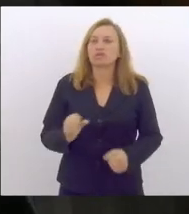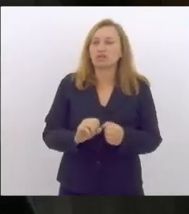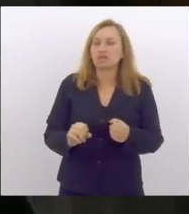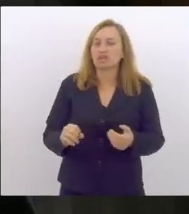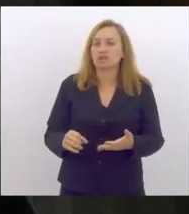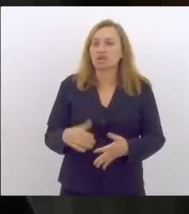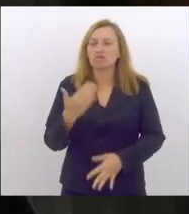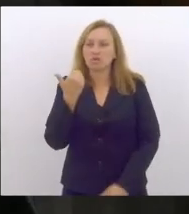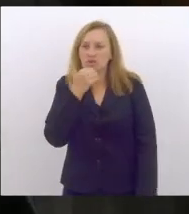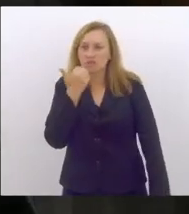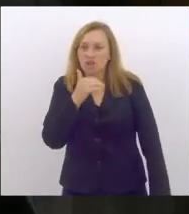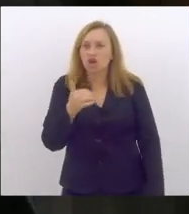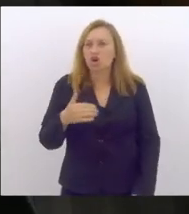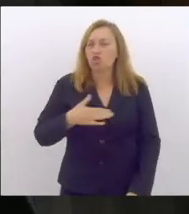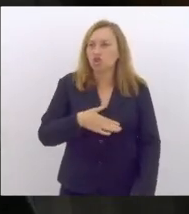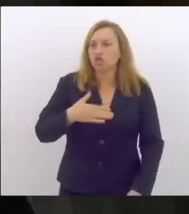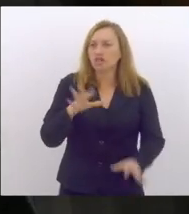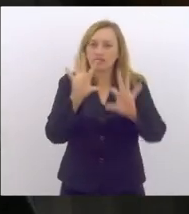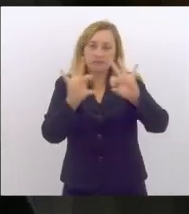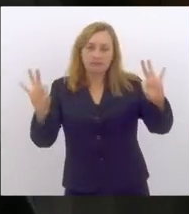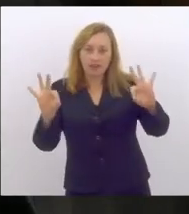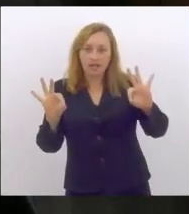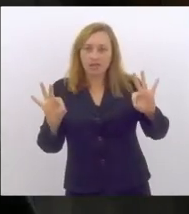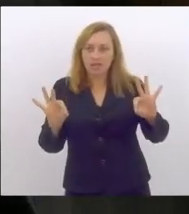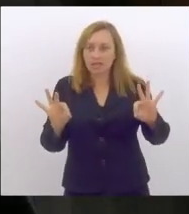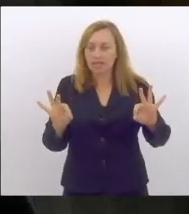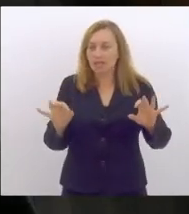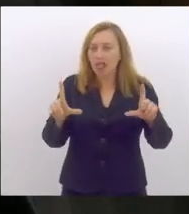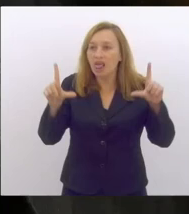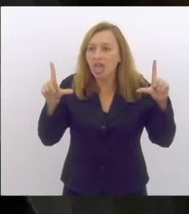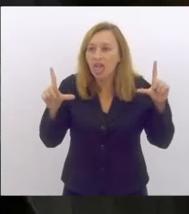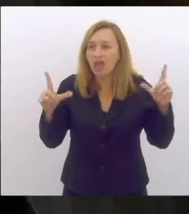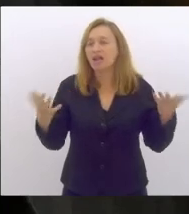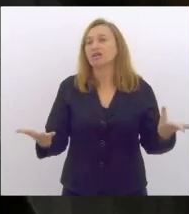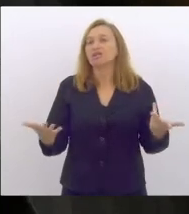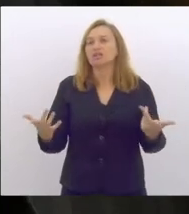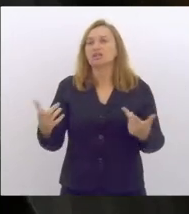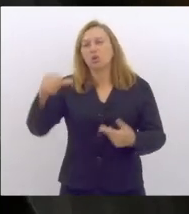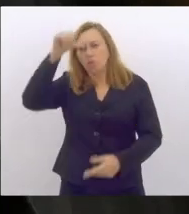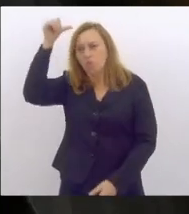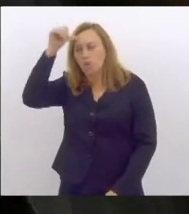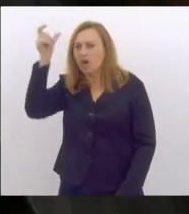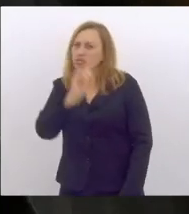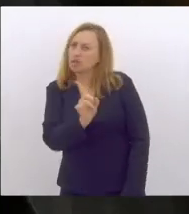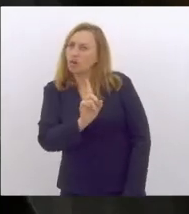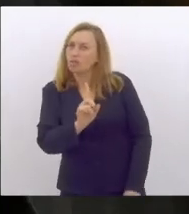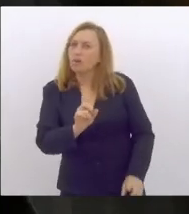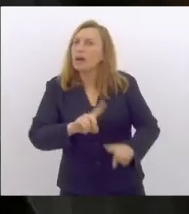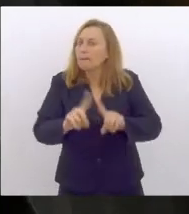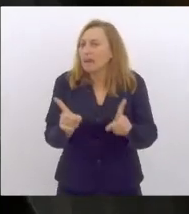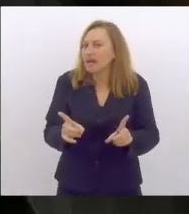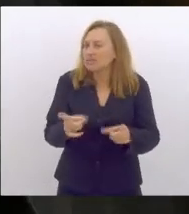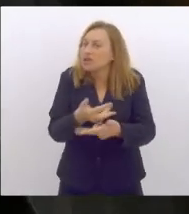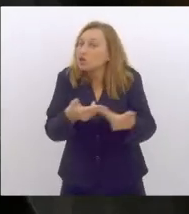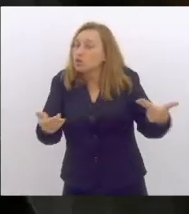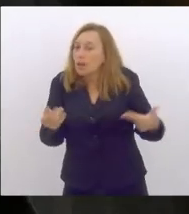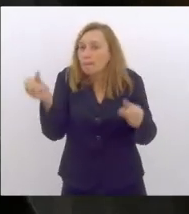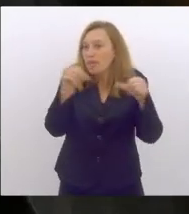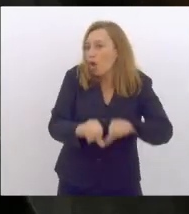um fanfarrão gostava de frases de efeito gostava de aparecer na mídia o Cláudio não faz essas frases de efeito mas faz coisas